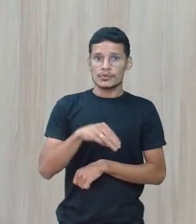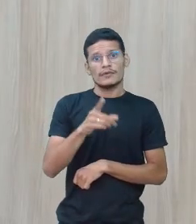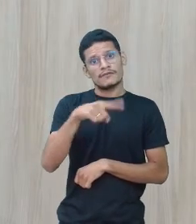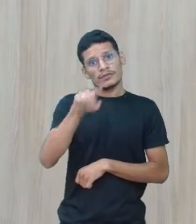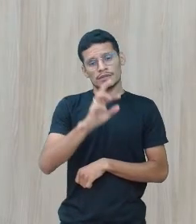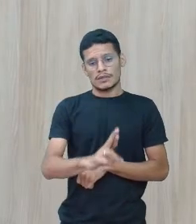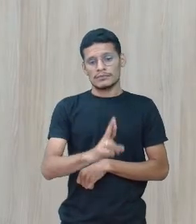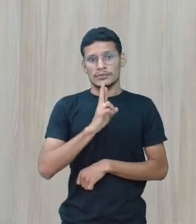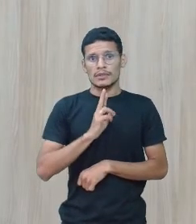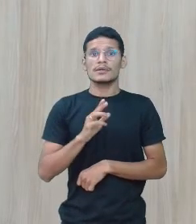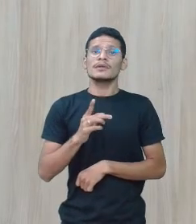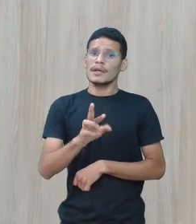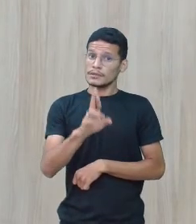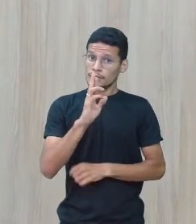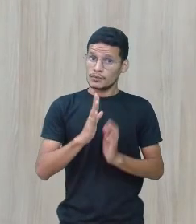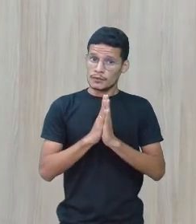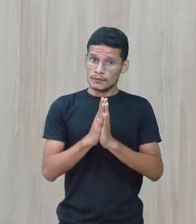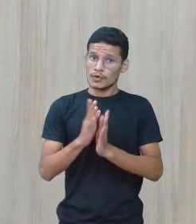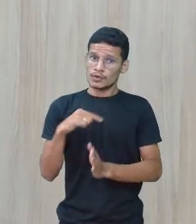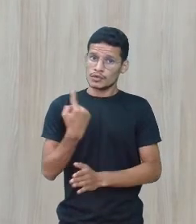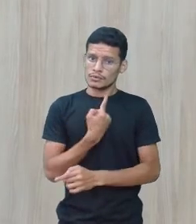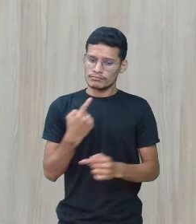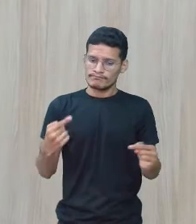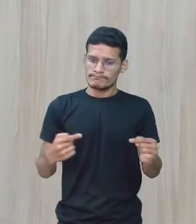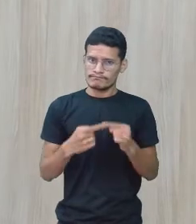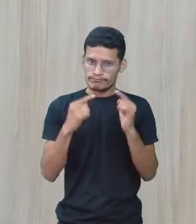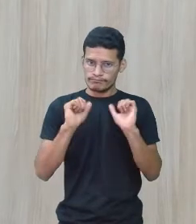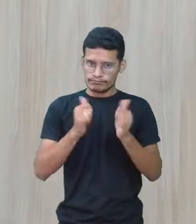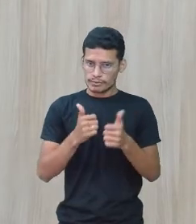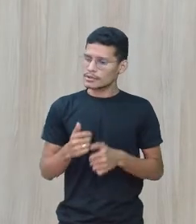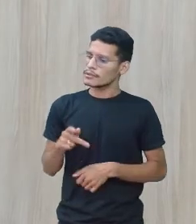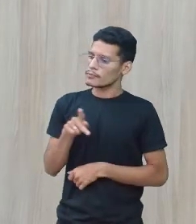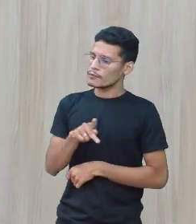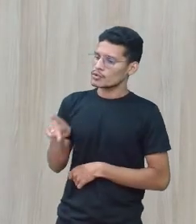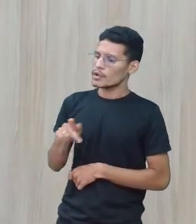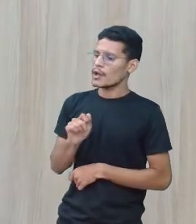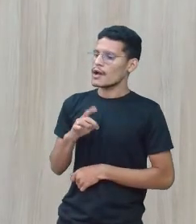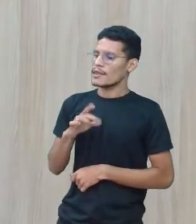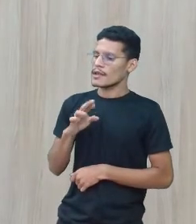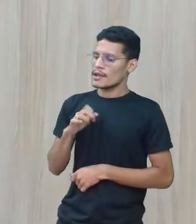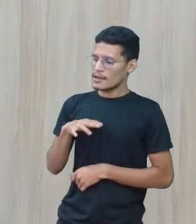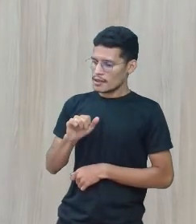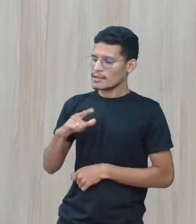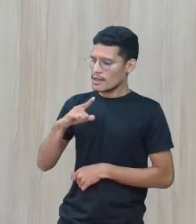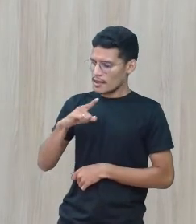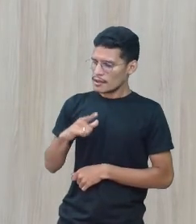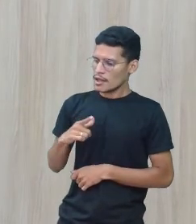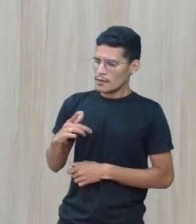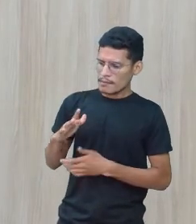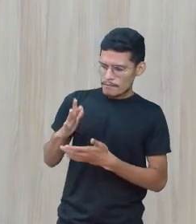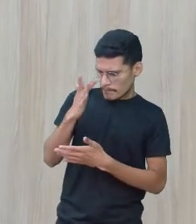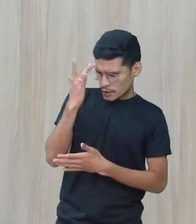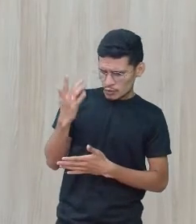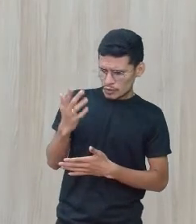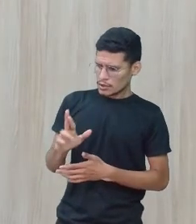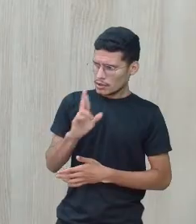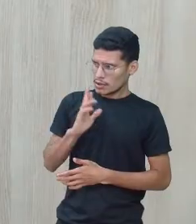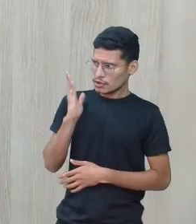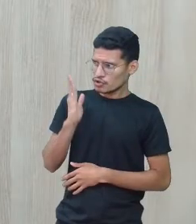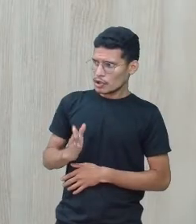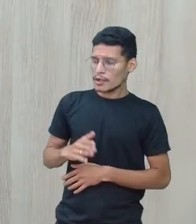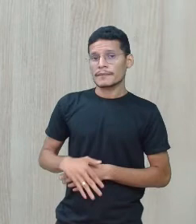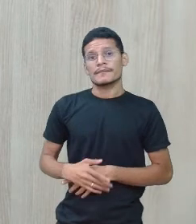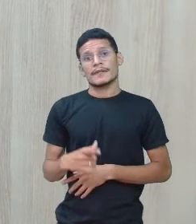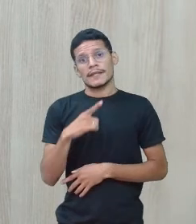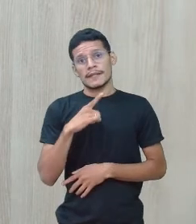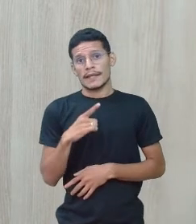gente vê se estamos alinhados. Tá certo? Professora Adriana, temos alguma resposta já?